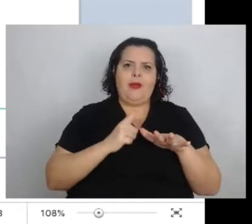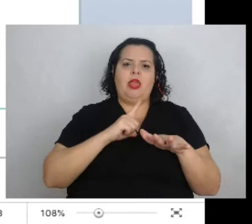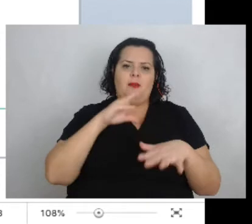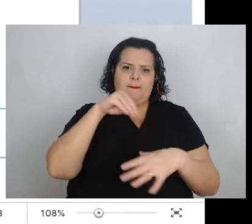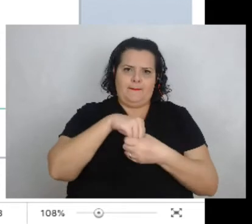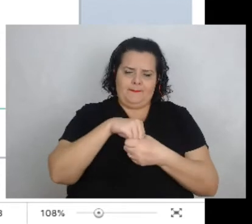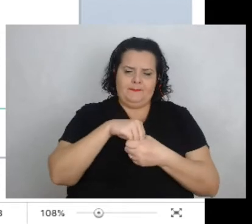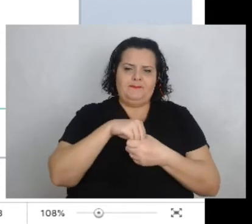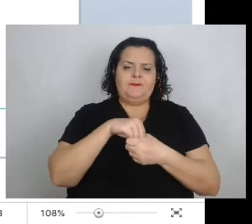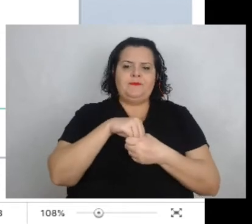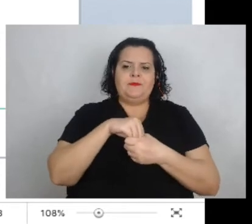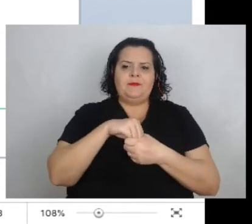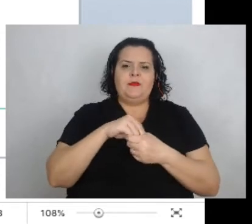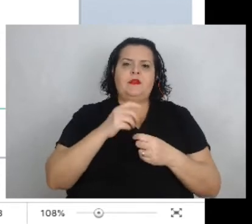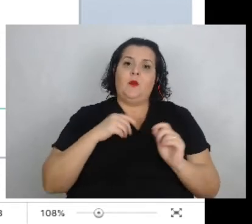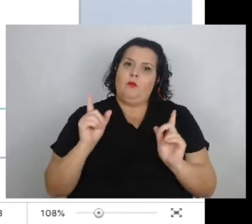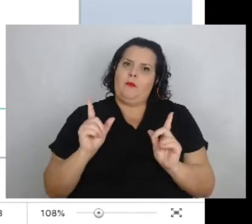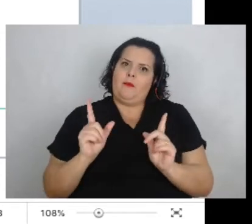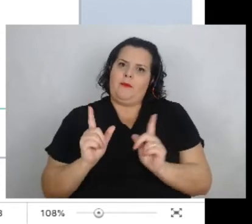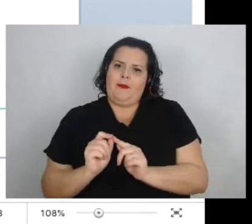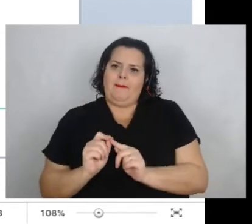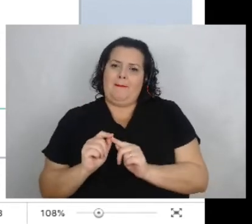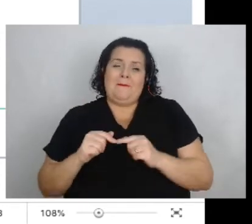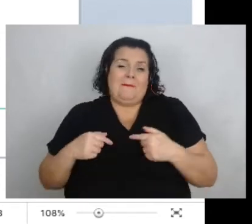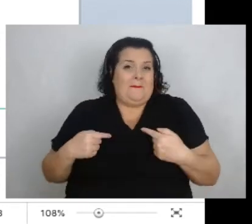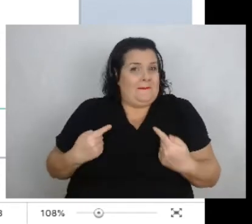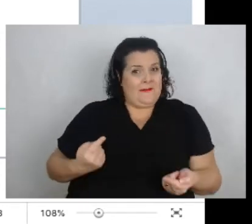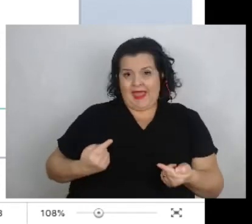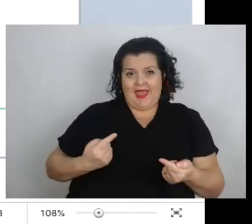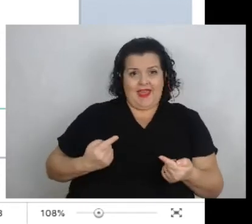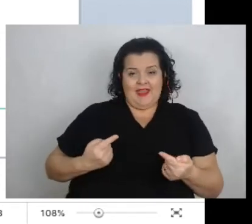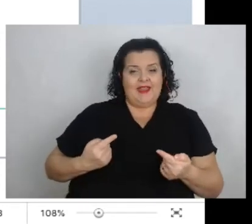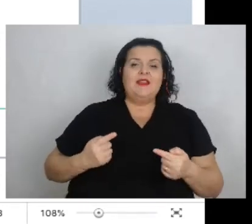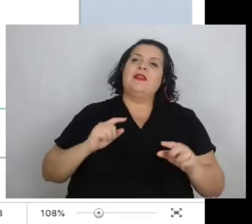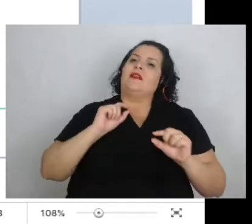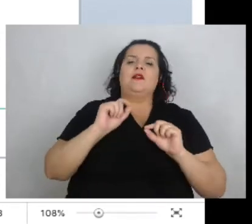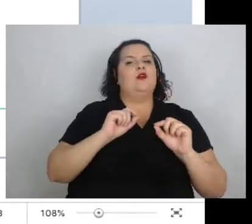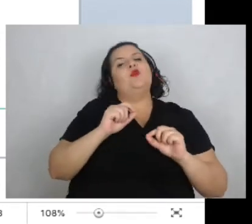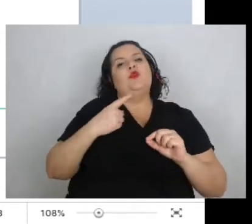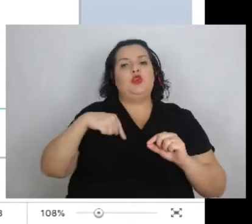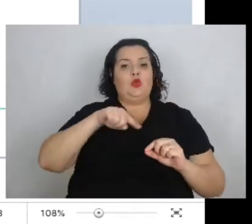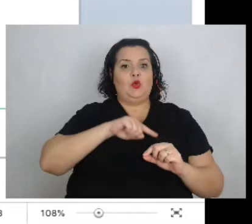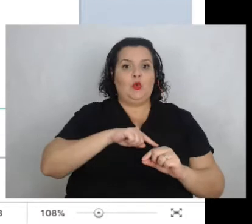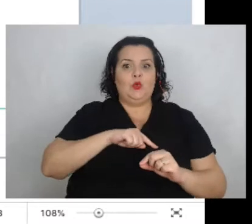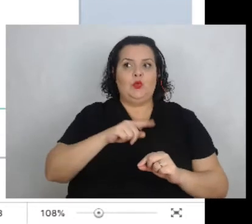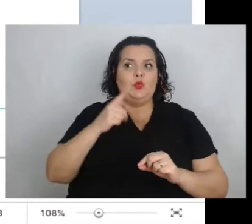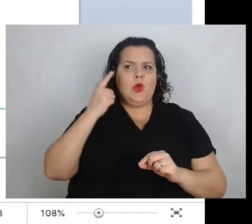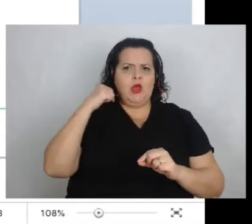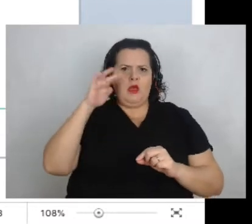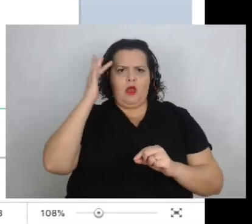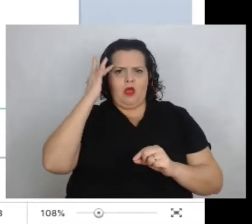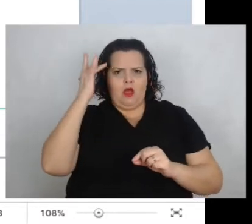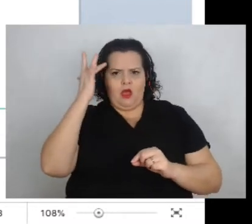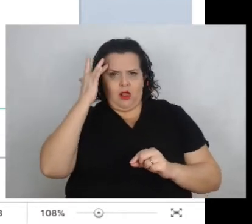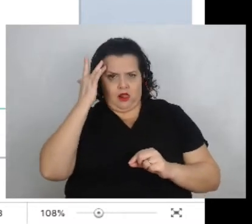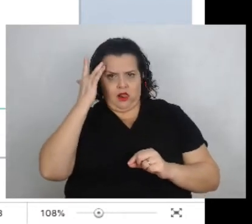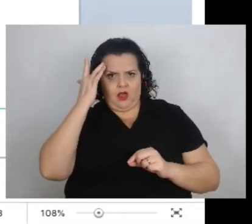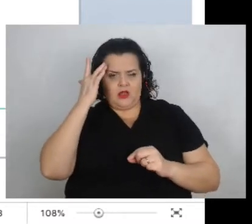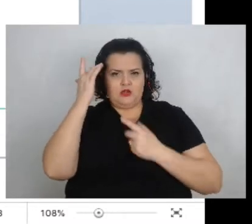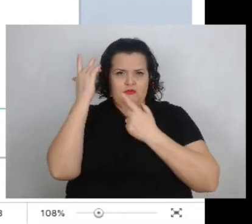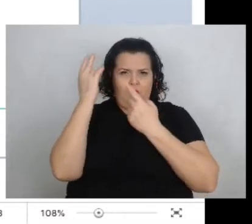sempre aquilo que a gente está com mais facilidade de liberar na comunidade ou